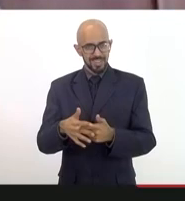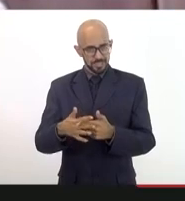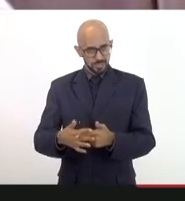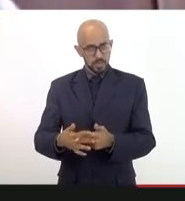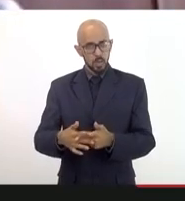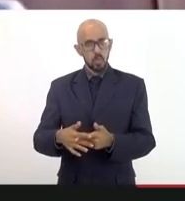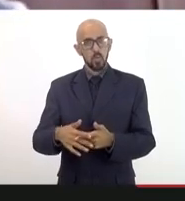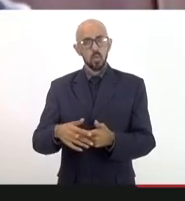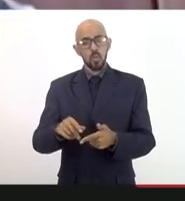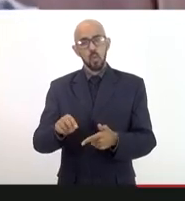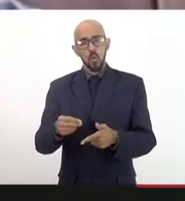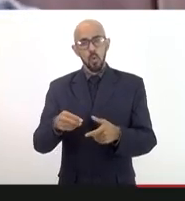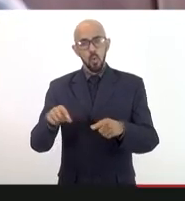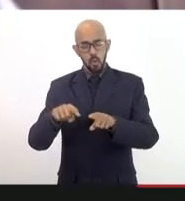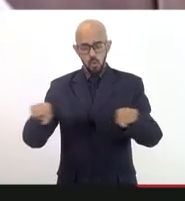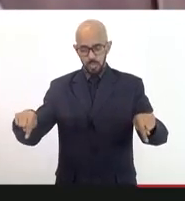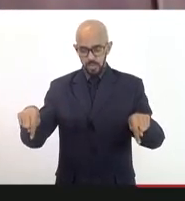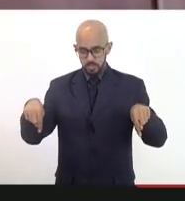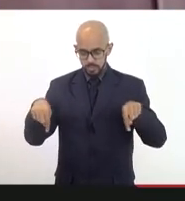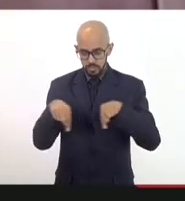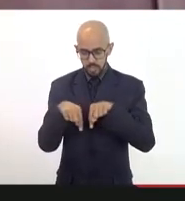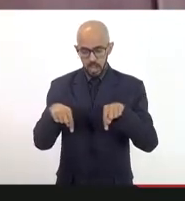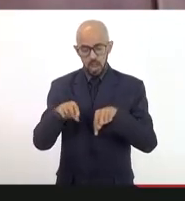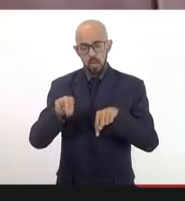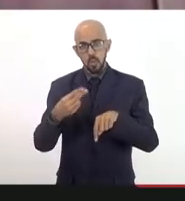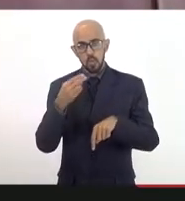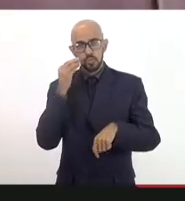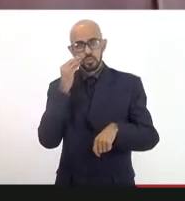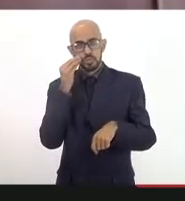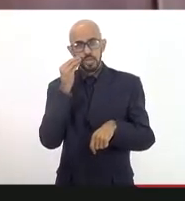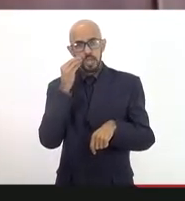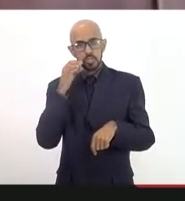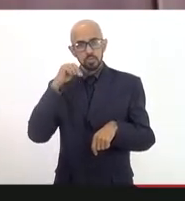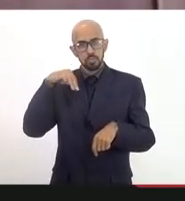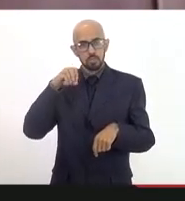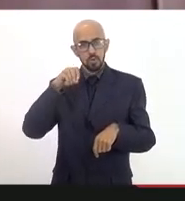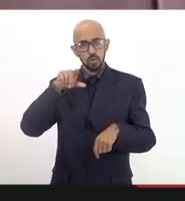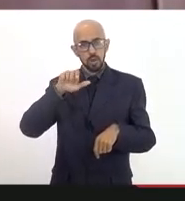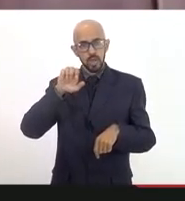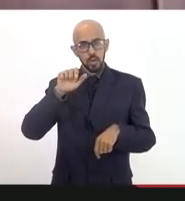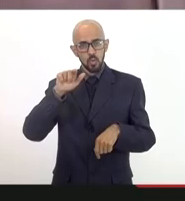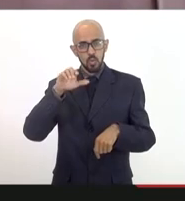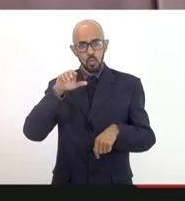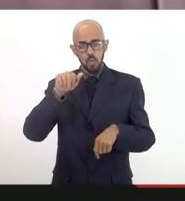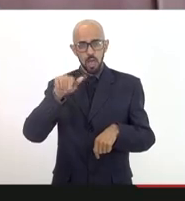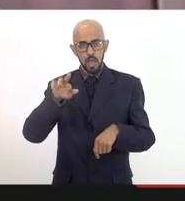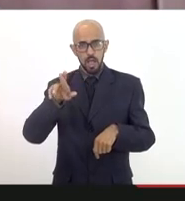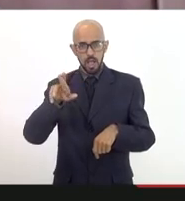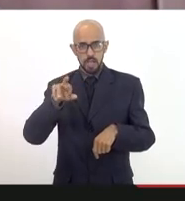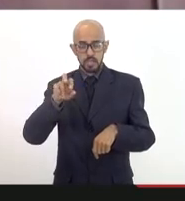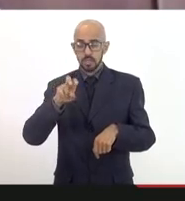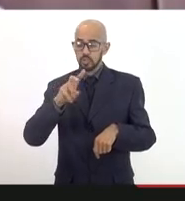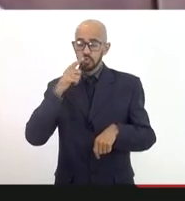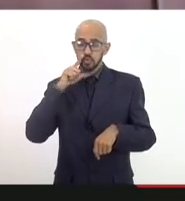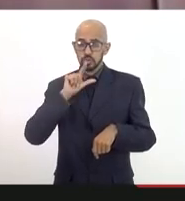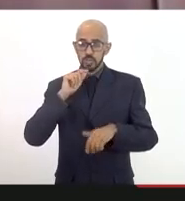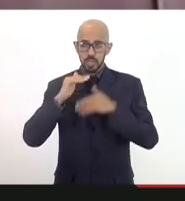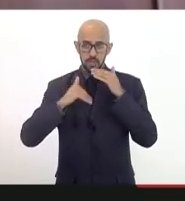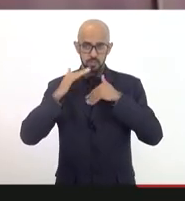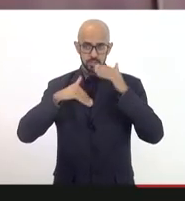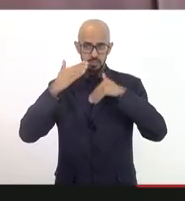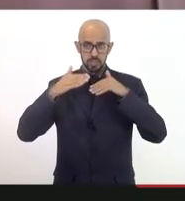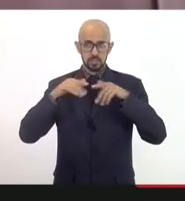da cabine, seja do aparelho de teste molecular. Então, acho que com isso a gente dá um avanço. E é importante lembrar